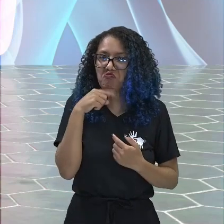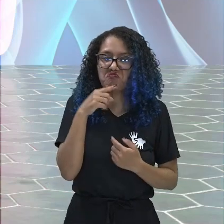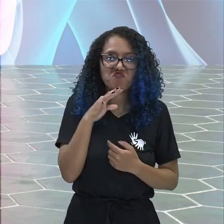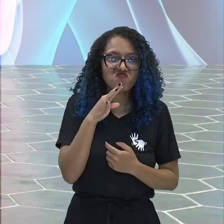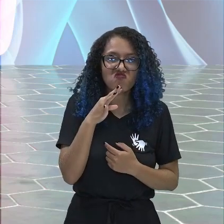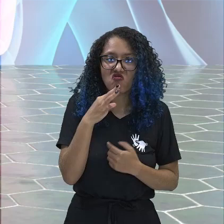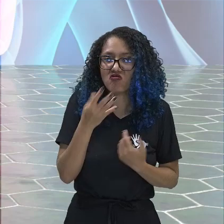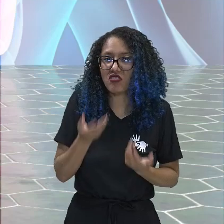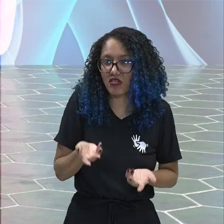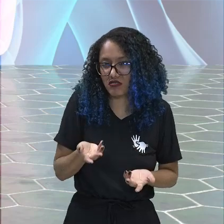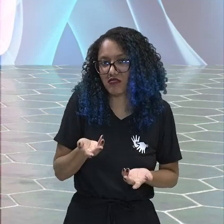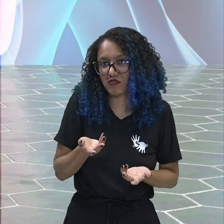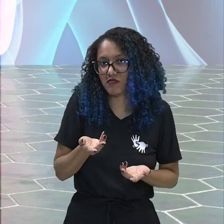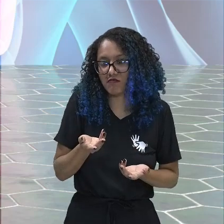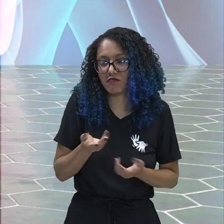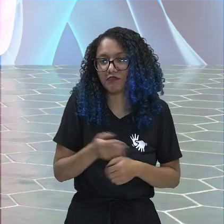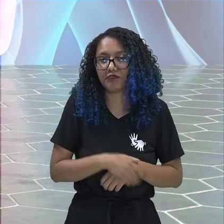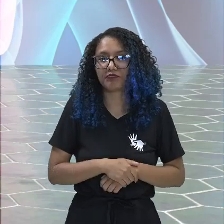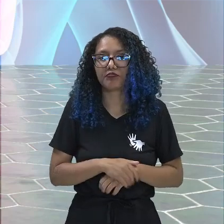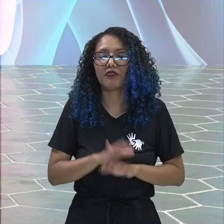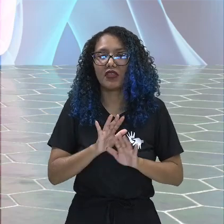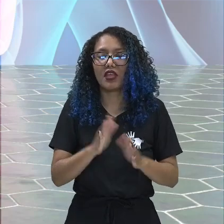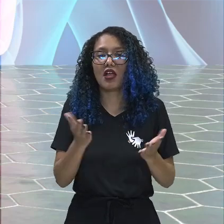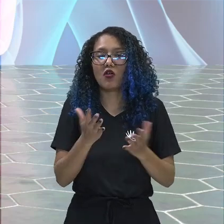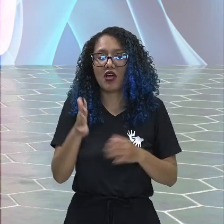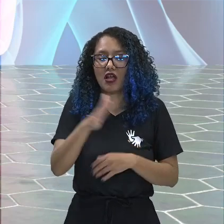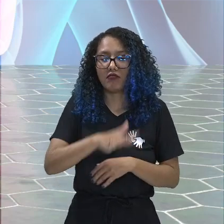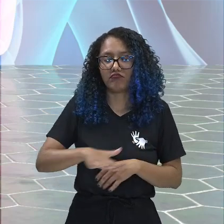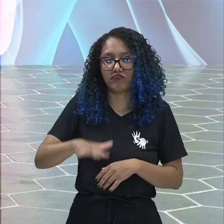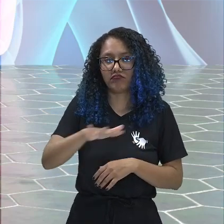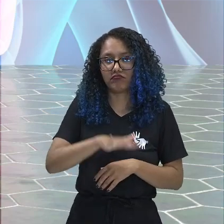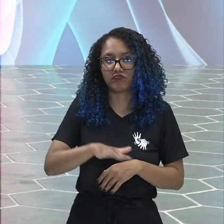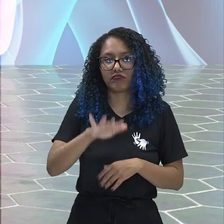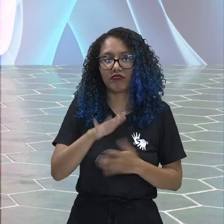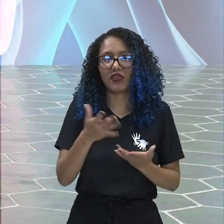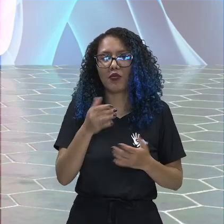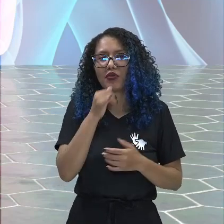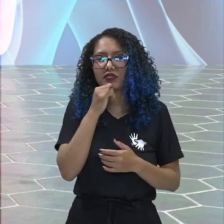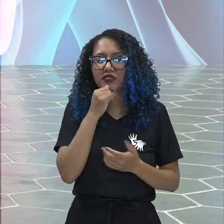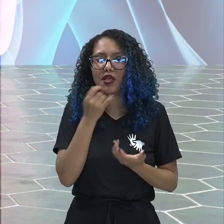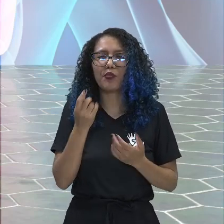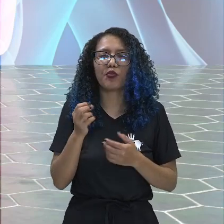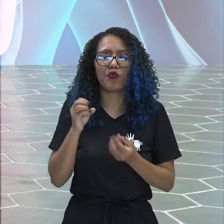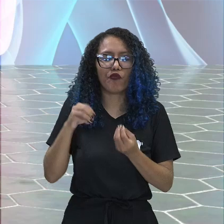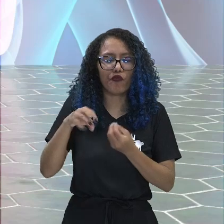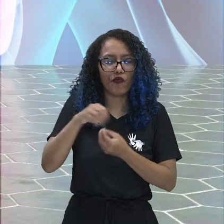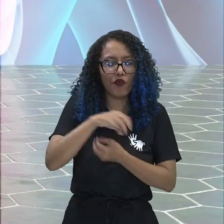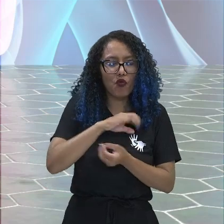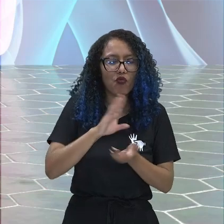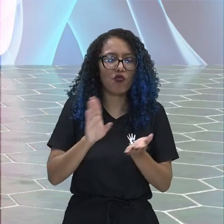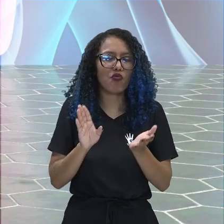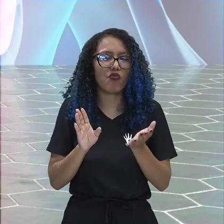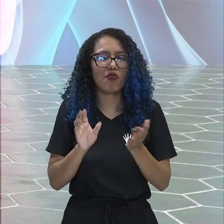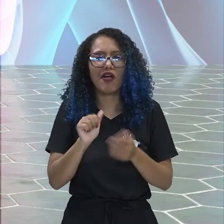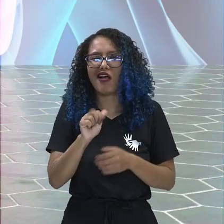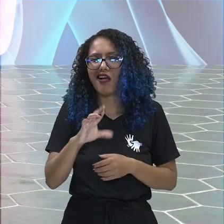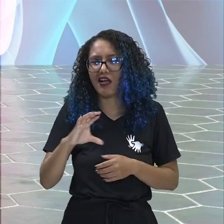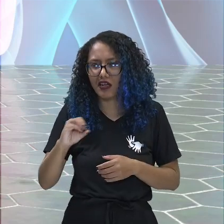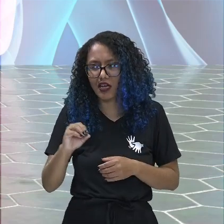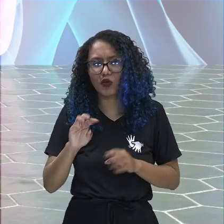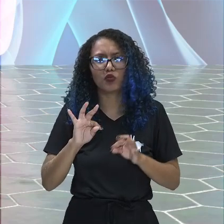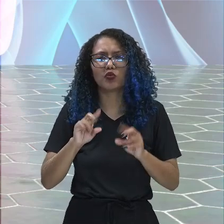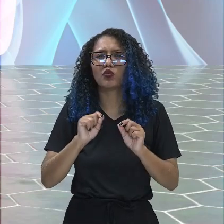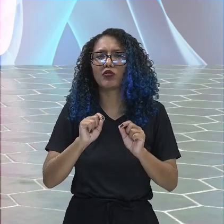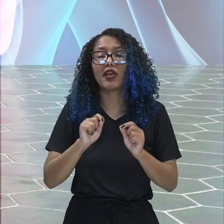automedicação. A respeito dos fatores do ambiente, como ácaros, fungos, né? Isso tudo está relacionado à